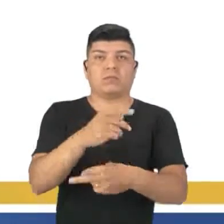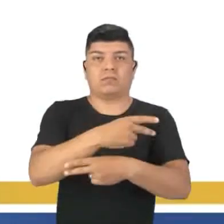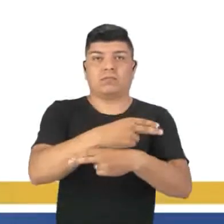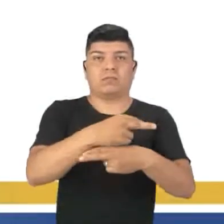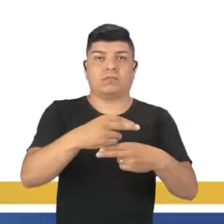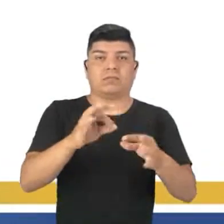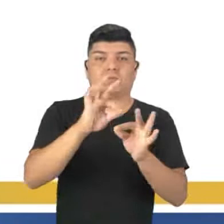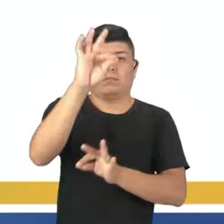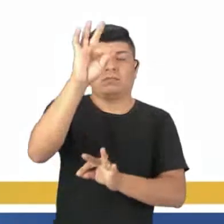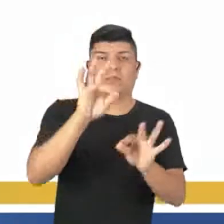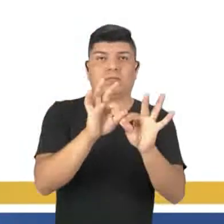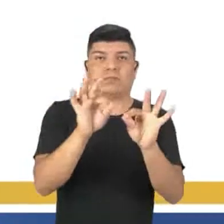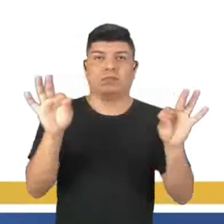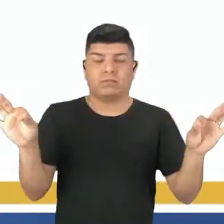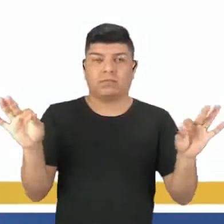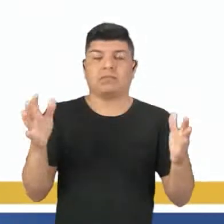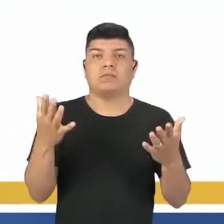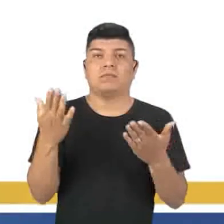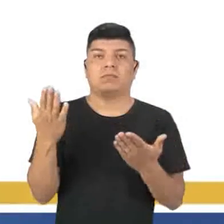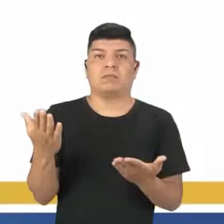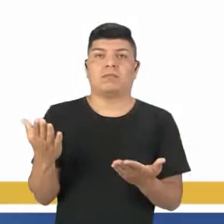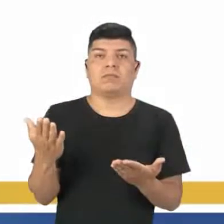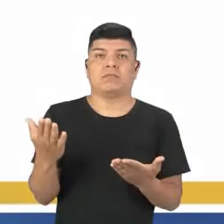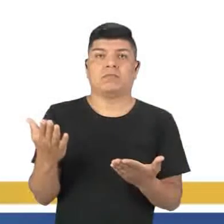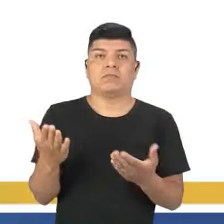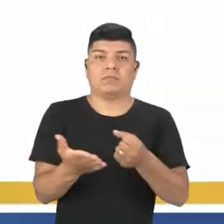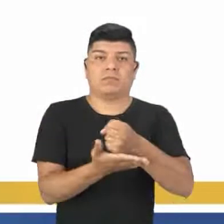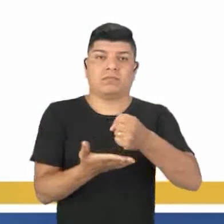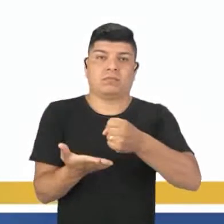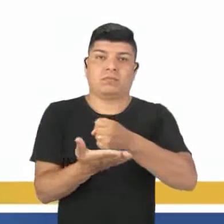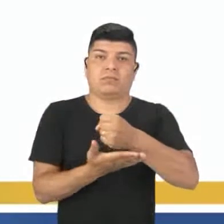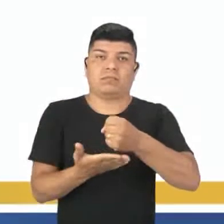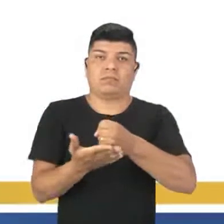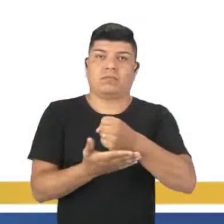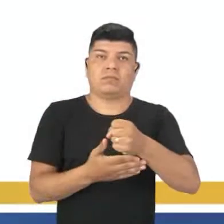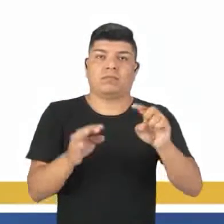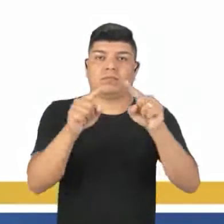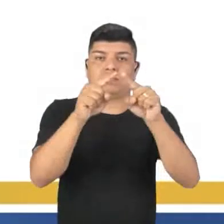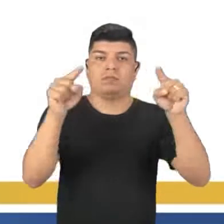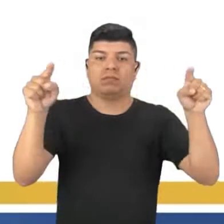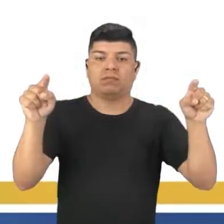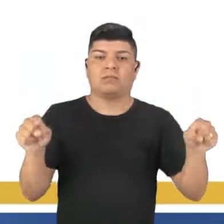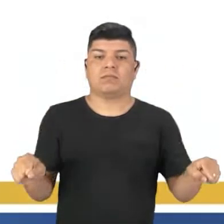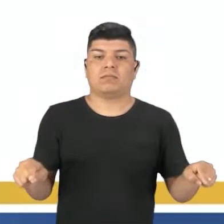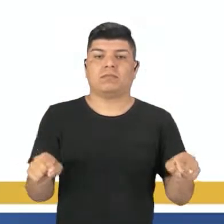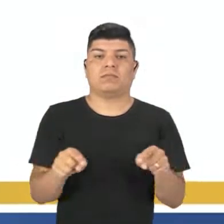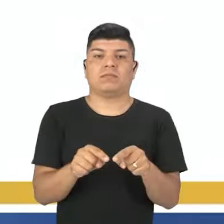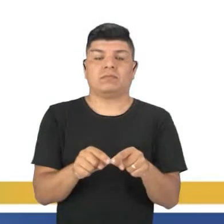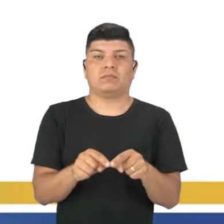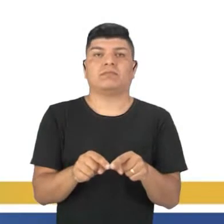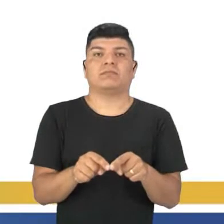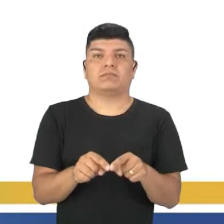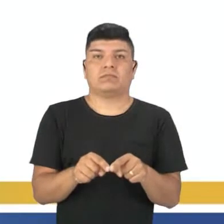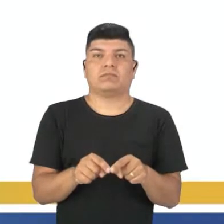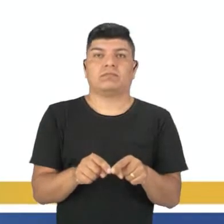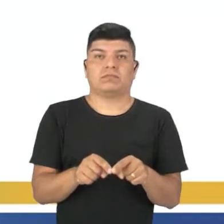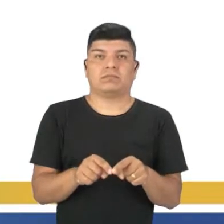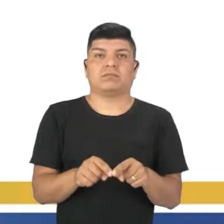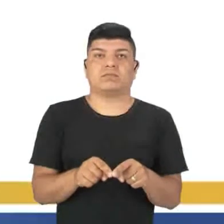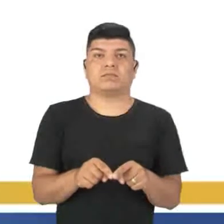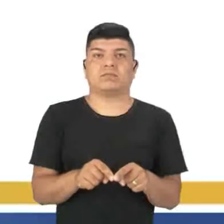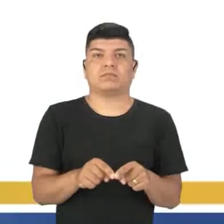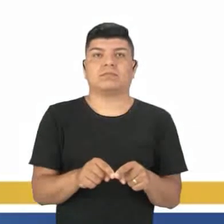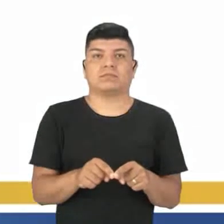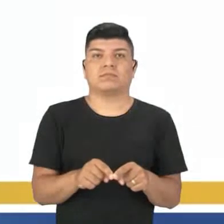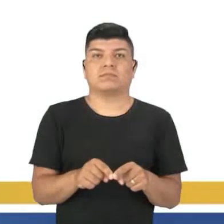suas dimensões, né? Na base aí, já que é um quadrado, né? A dimensão